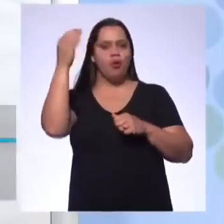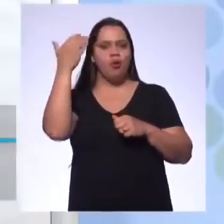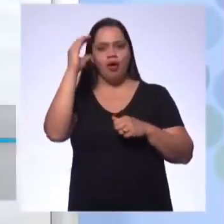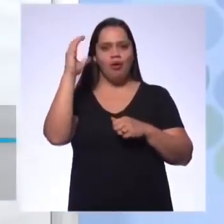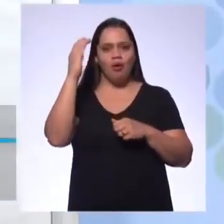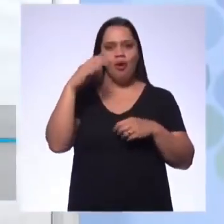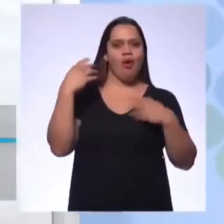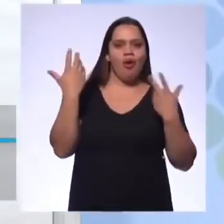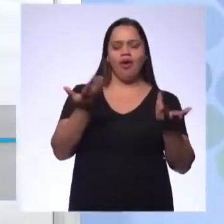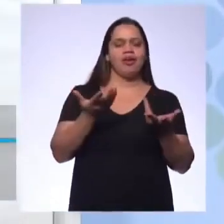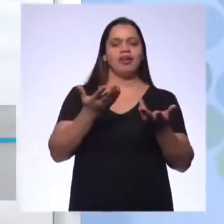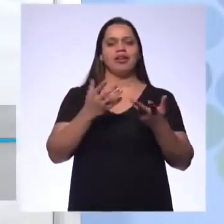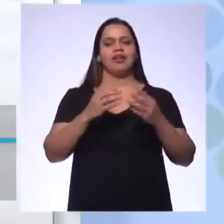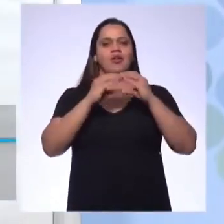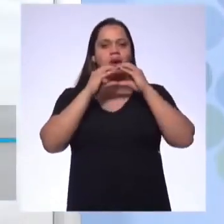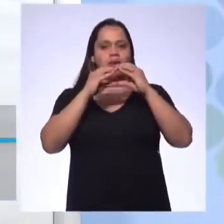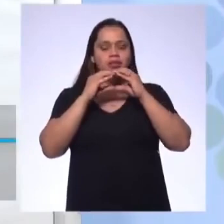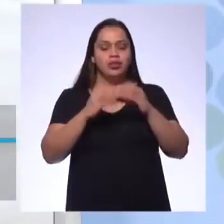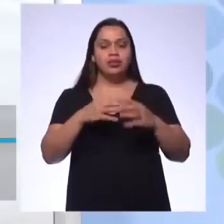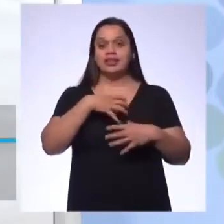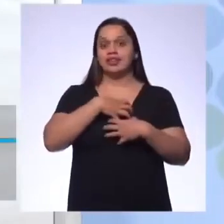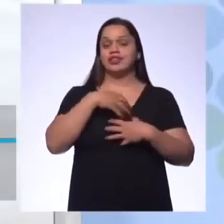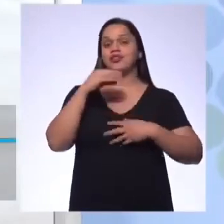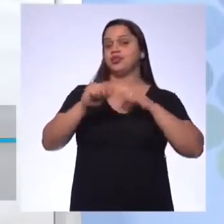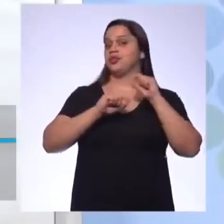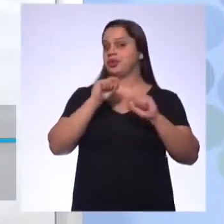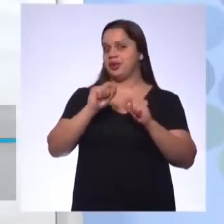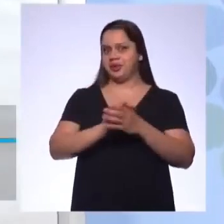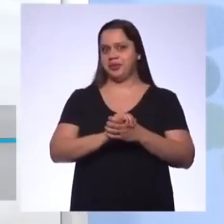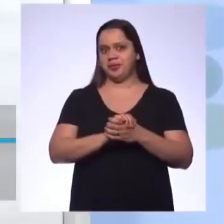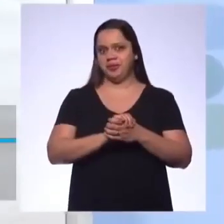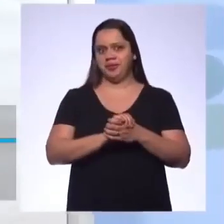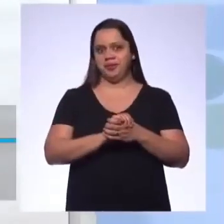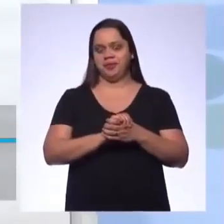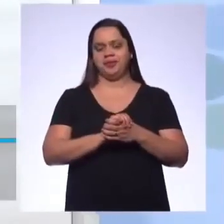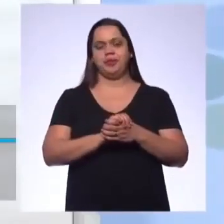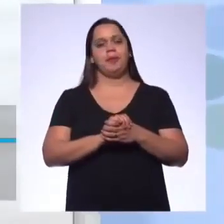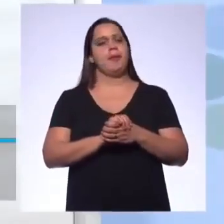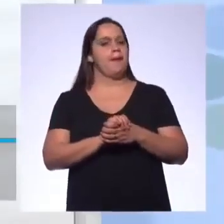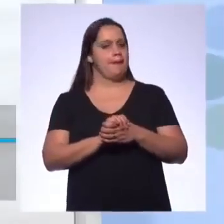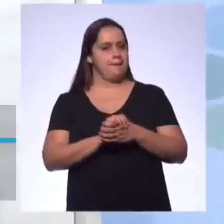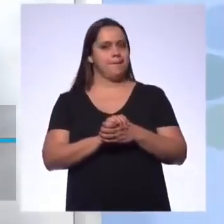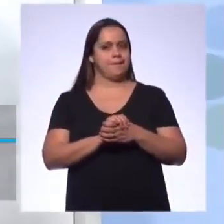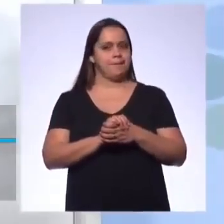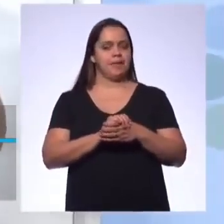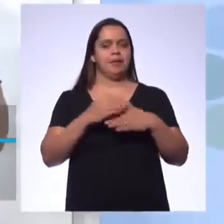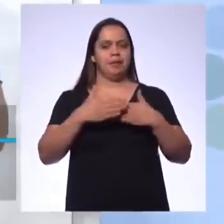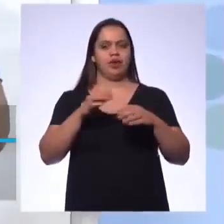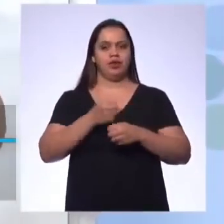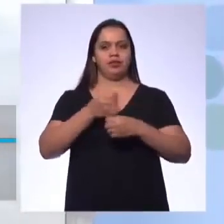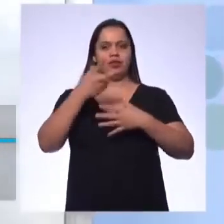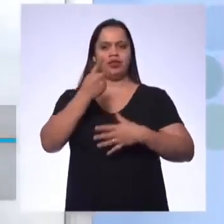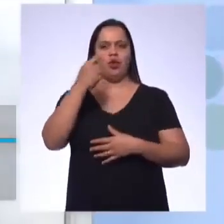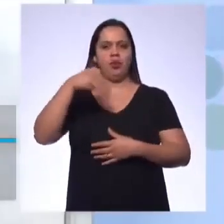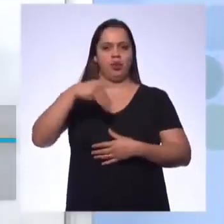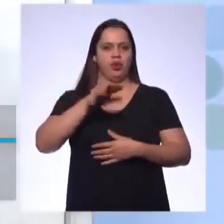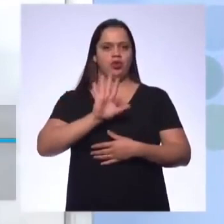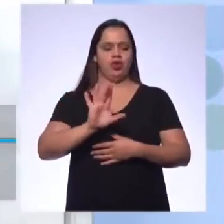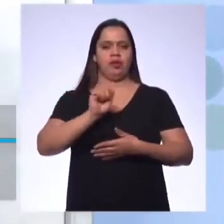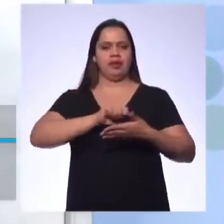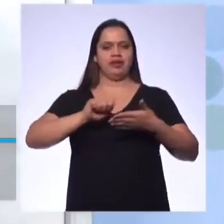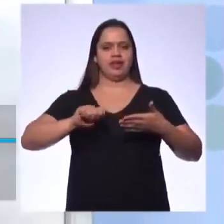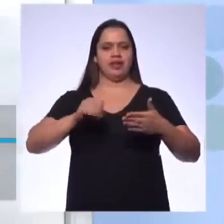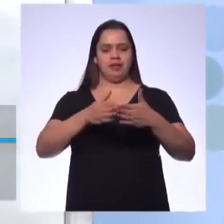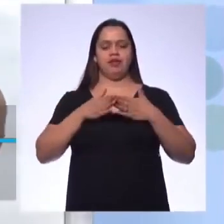uma coisinha, um hambúrguer. O que você sentiu? O que você sentiu? Pode abrir o chat só um minutinho, só para eles